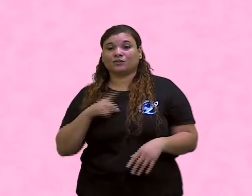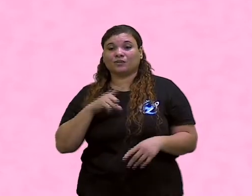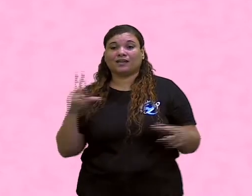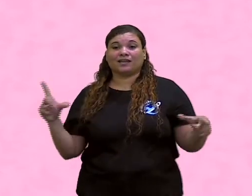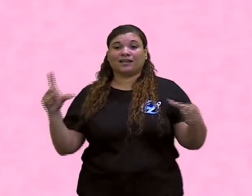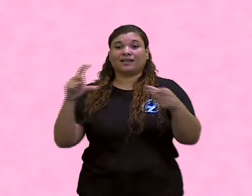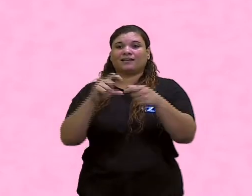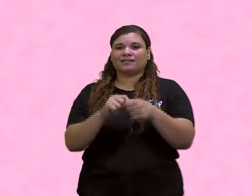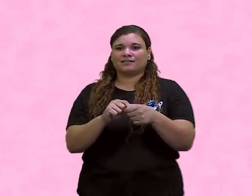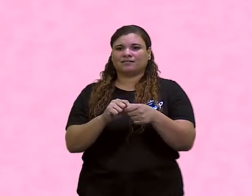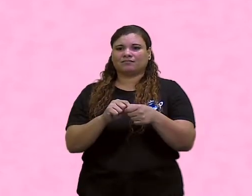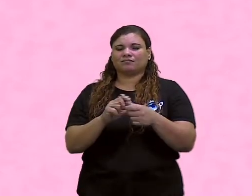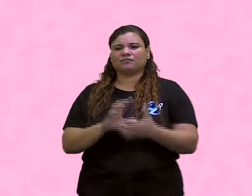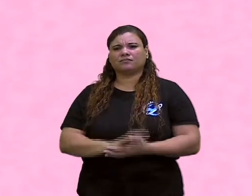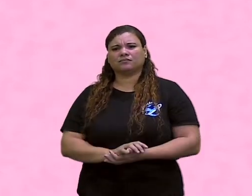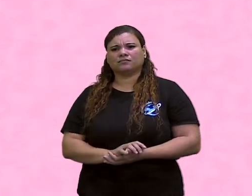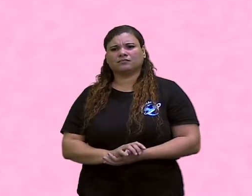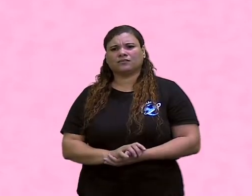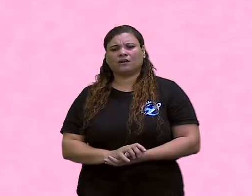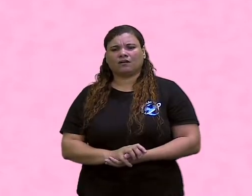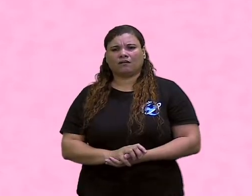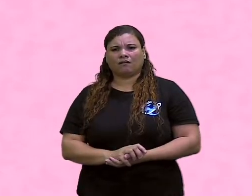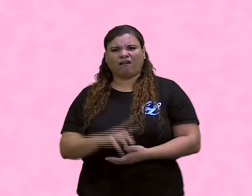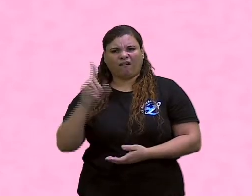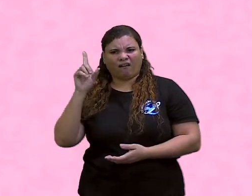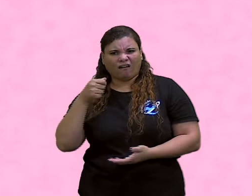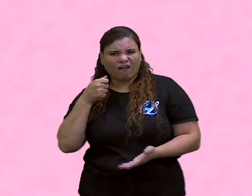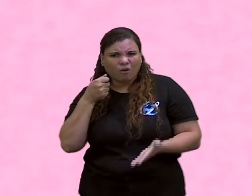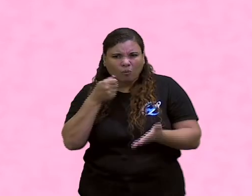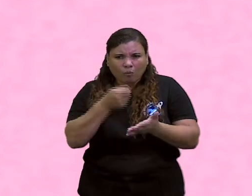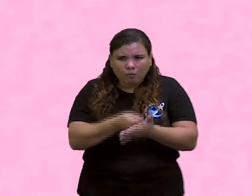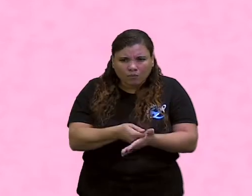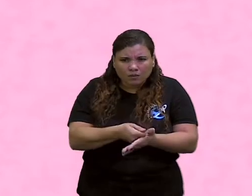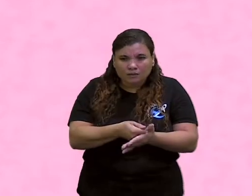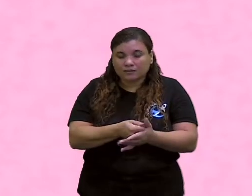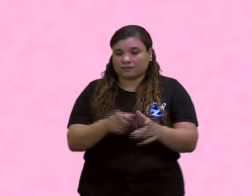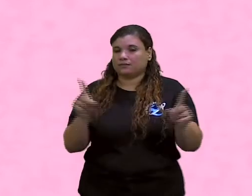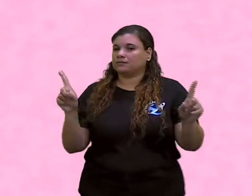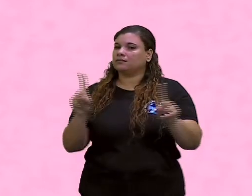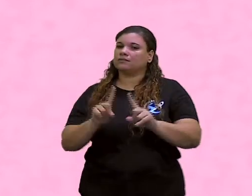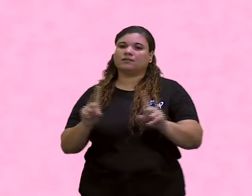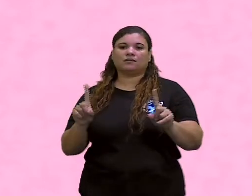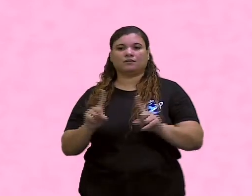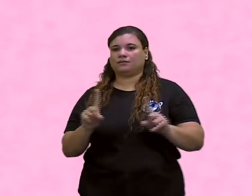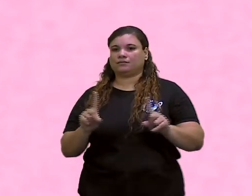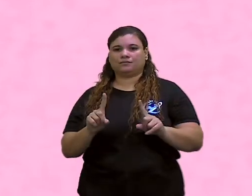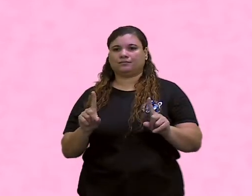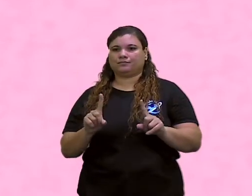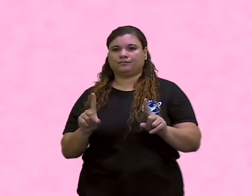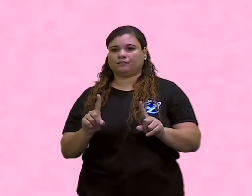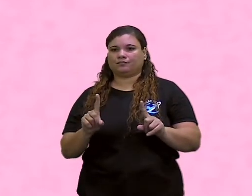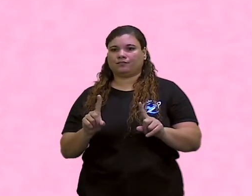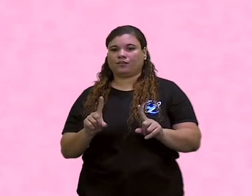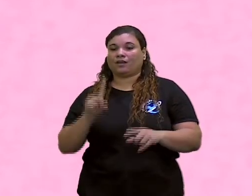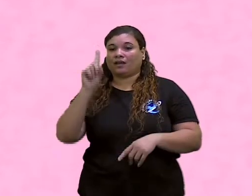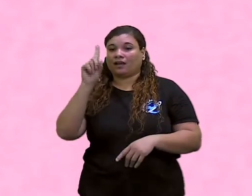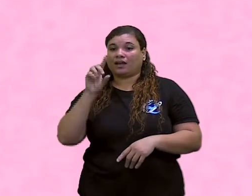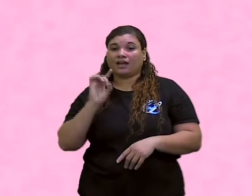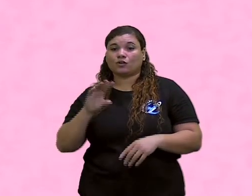é obrigatório o termo após 7 anos, não é? Por isso, chamamos ele de termo